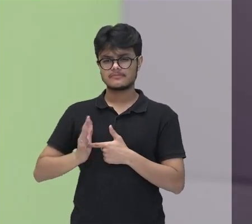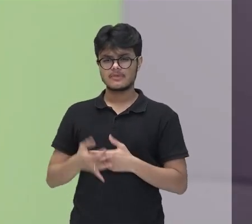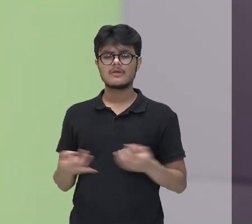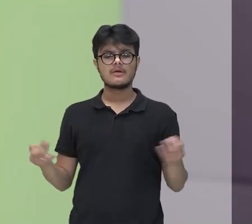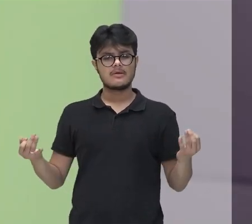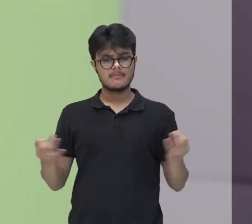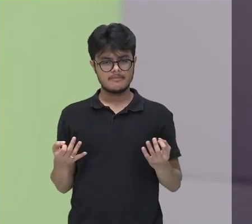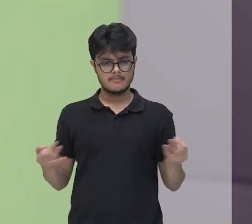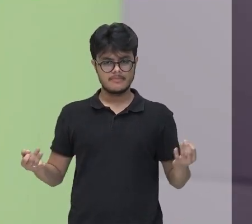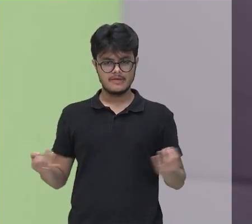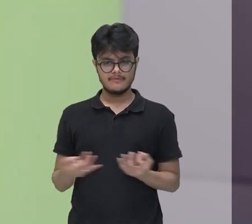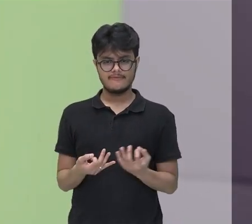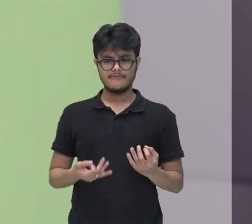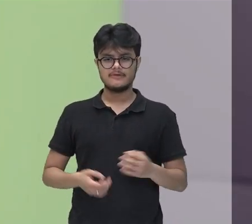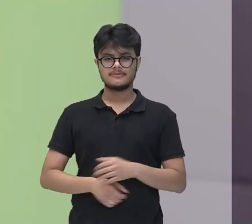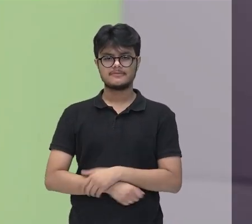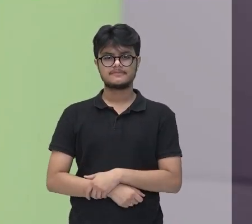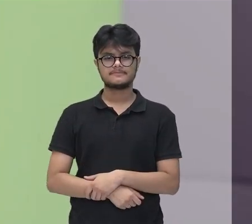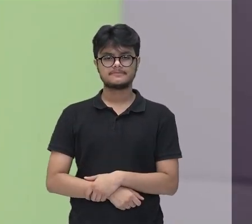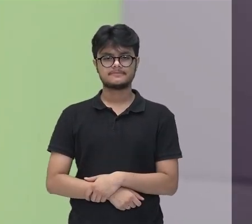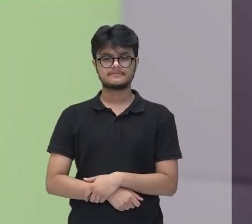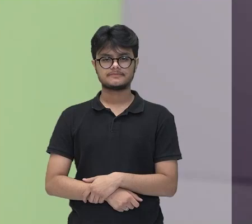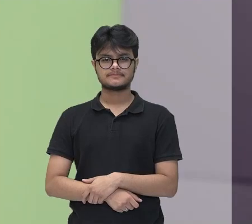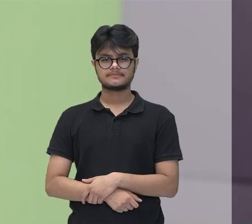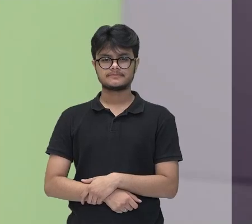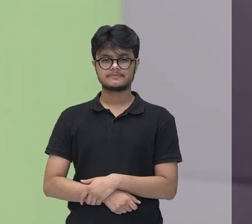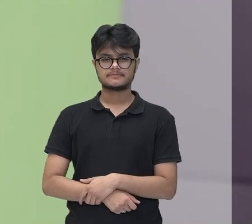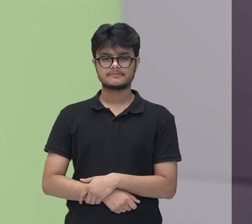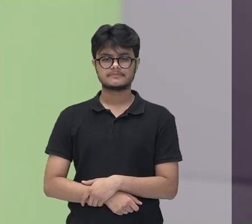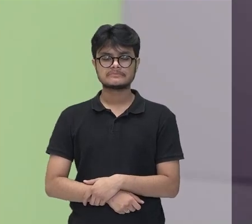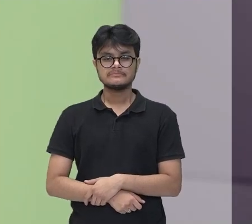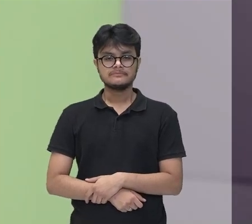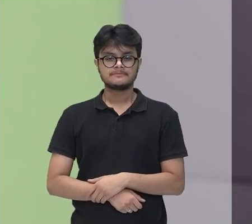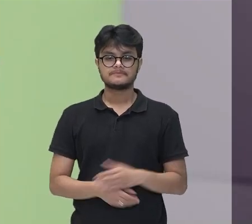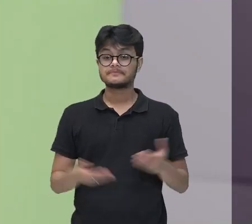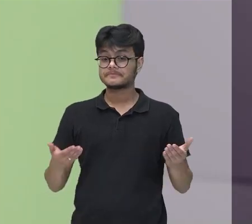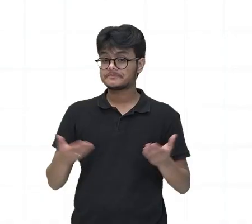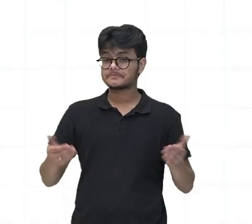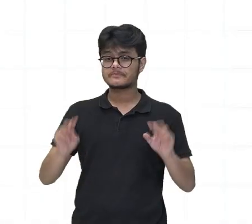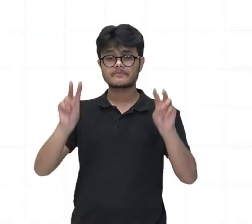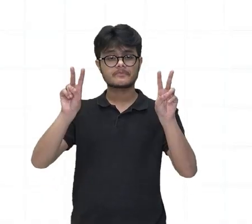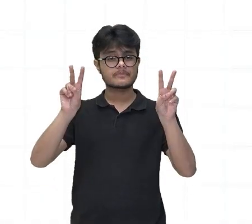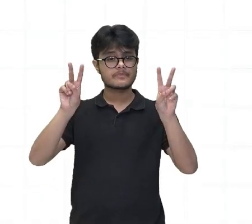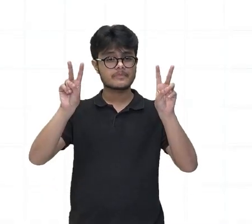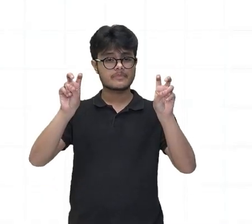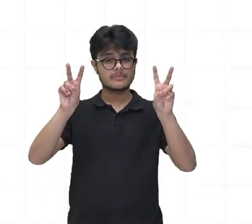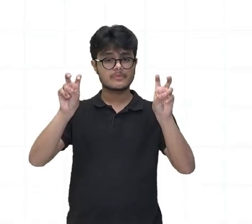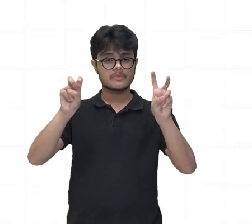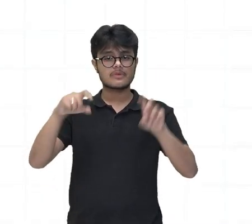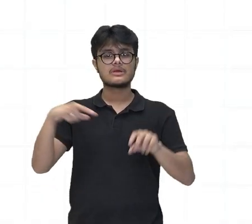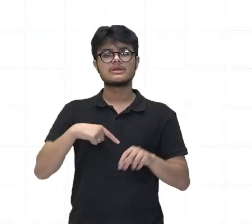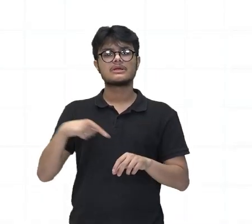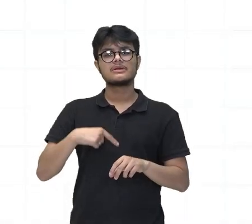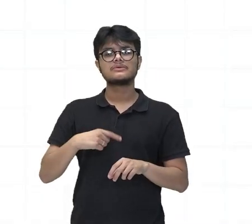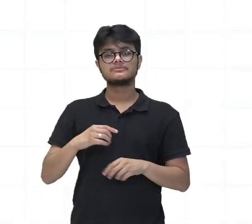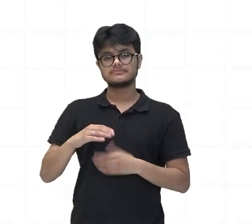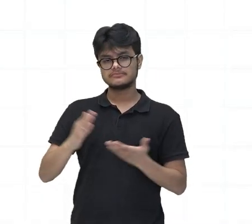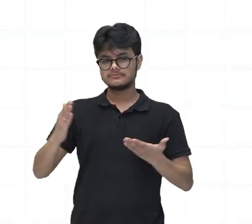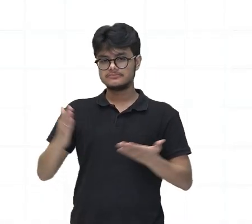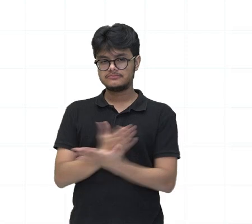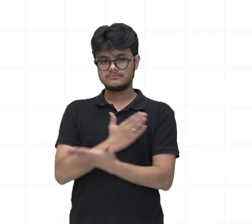daquele equipamento, né, de modo normal. Tá? Vamos ver agora os assuntos relacionados à influência das correntes